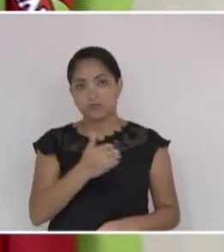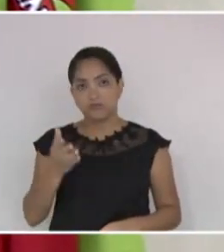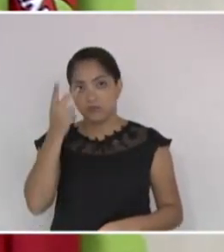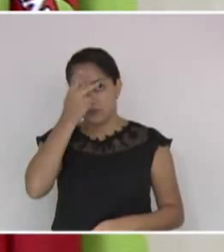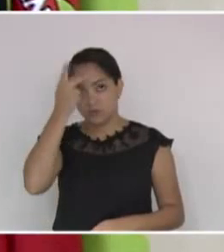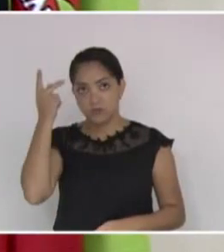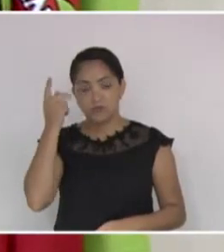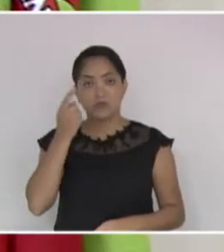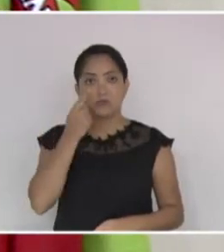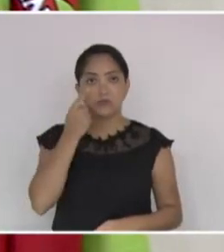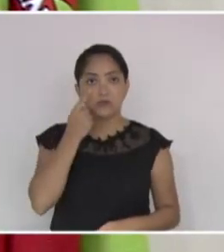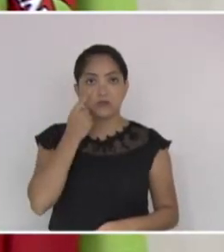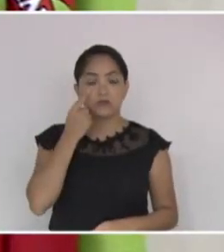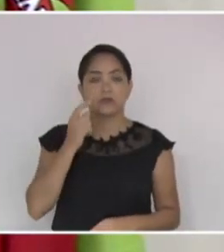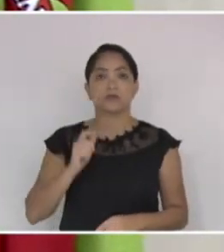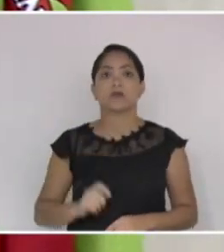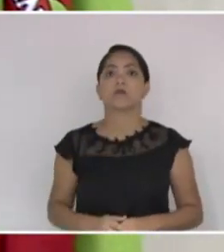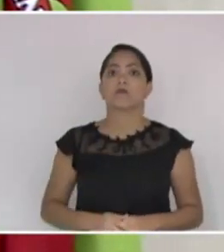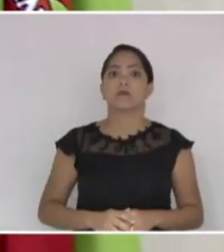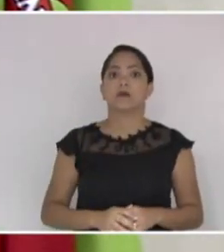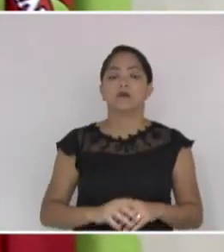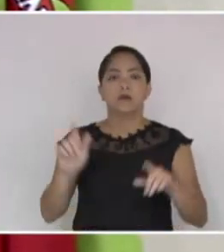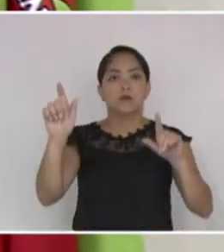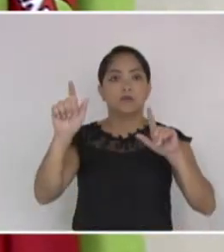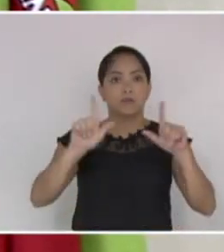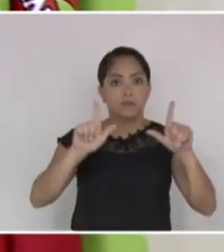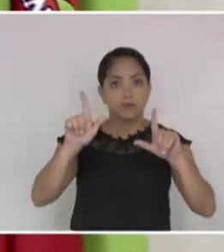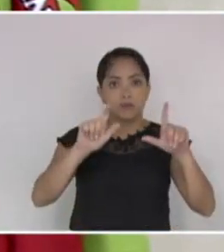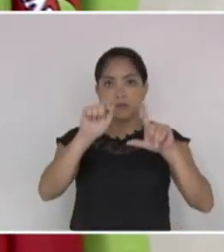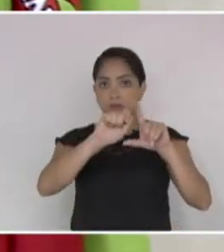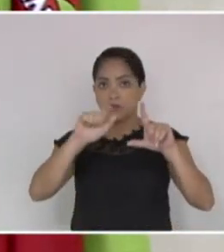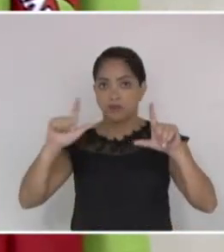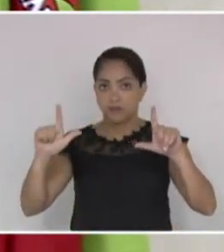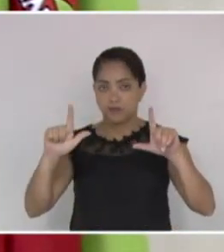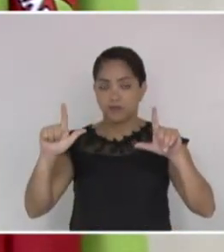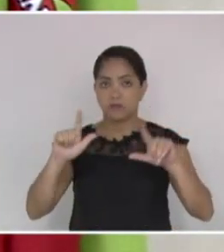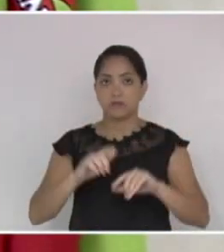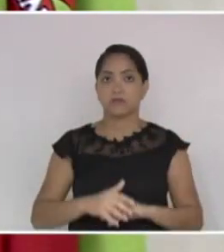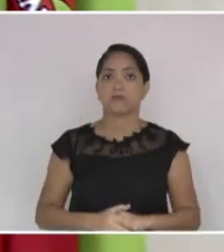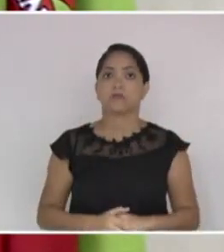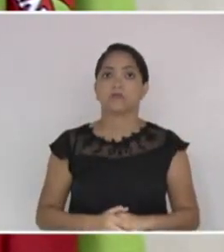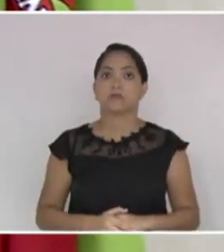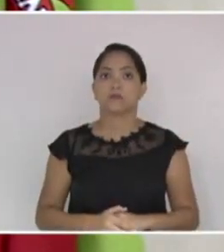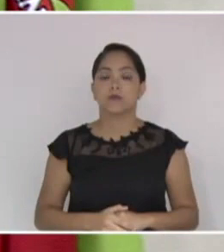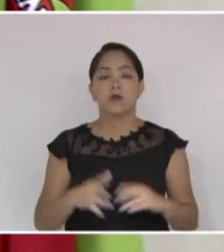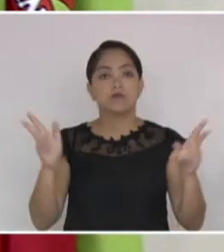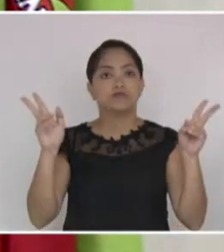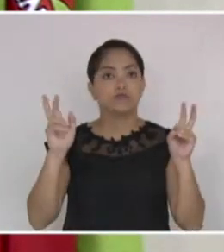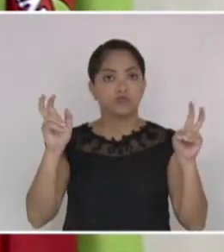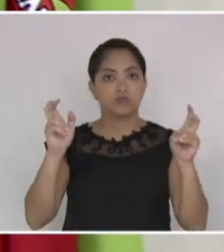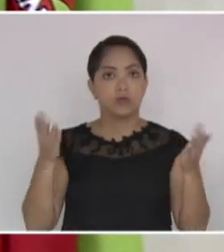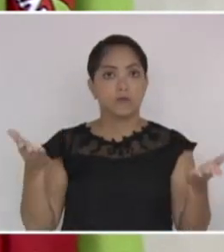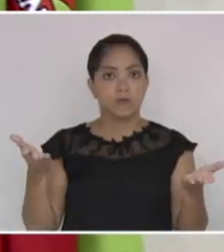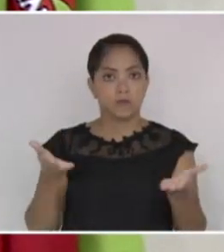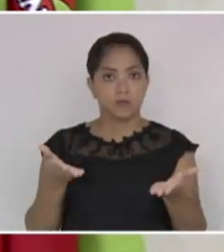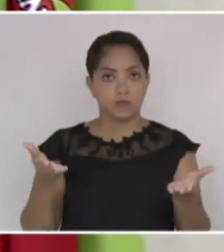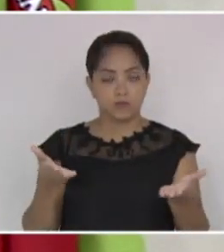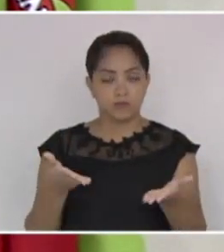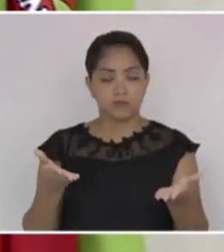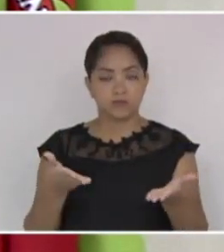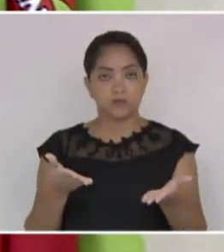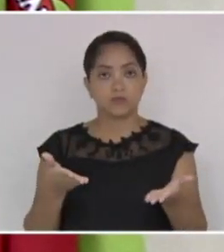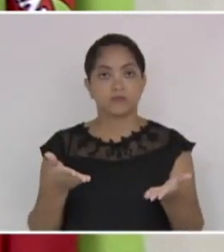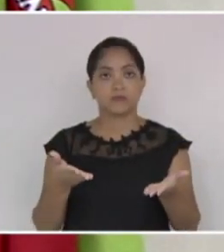também pelos meios de comunicação da Assembleia. O tema que vamos abordar nessa tarde